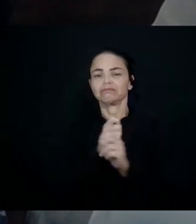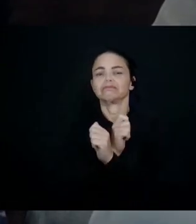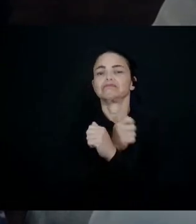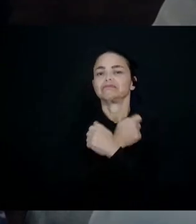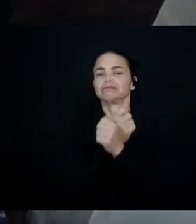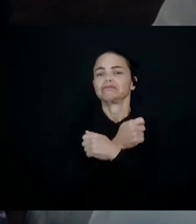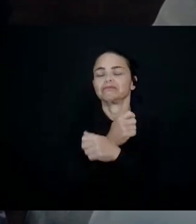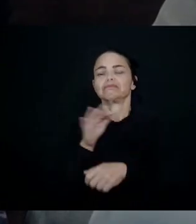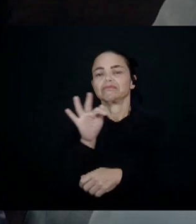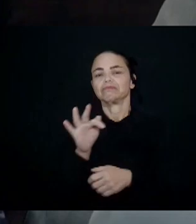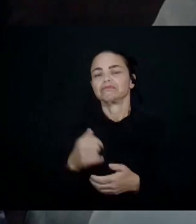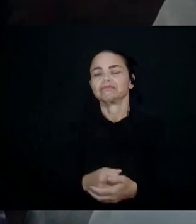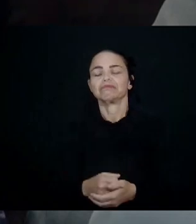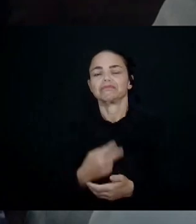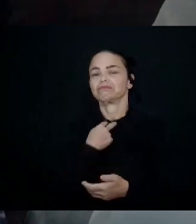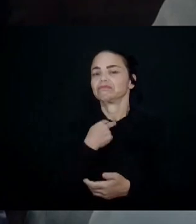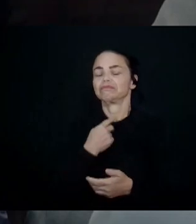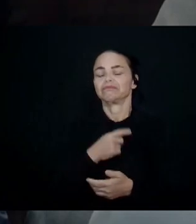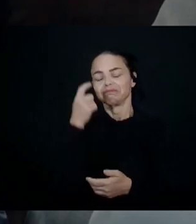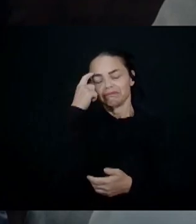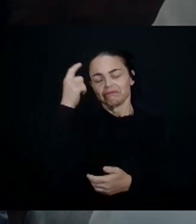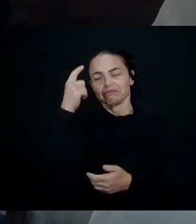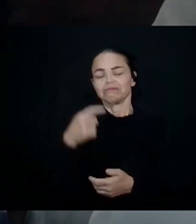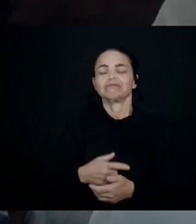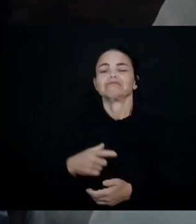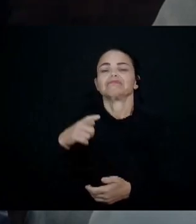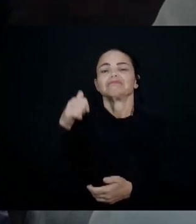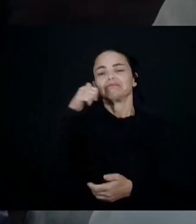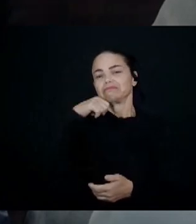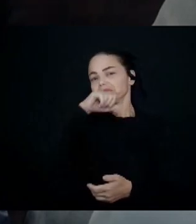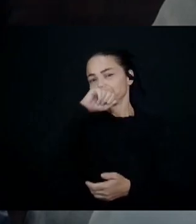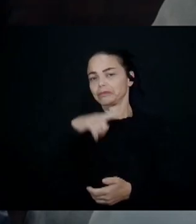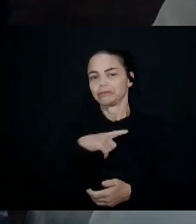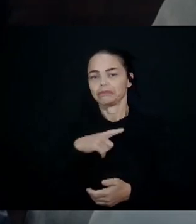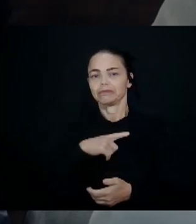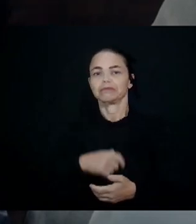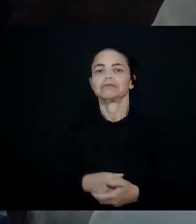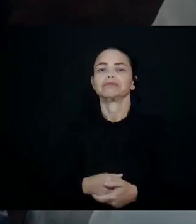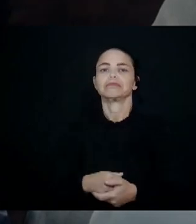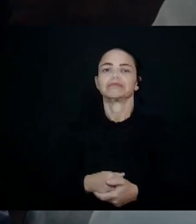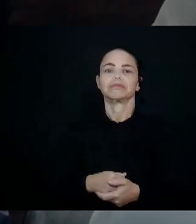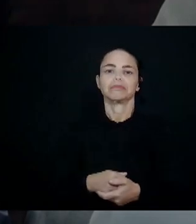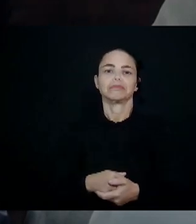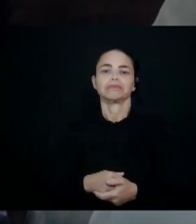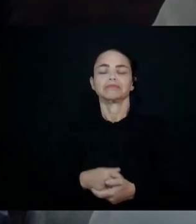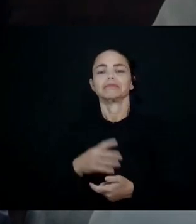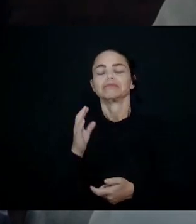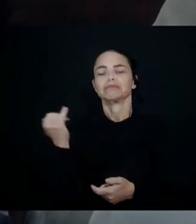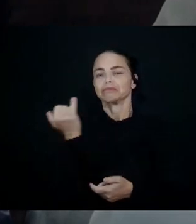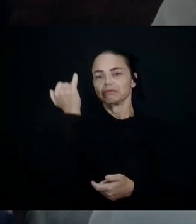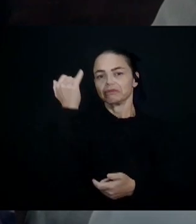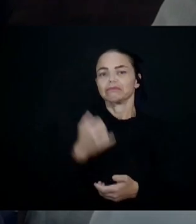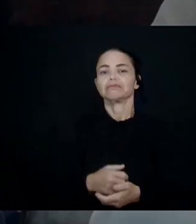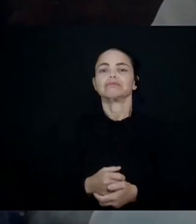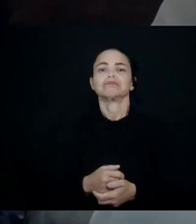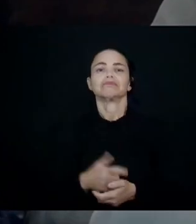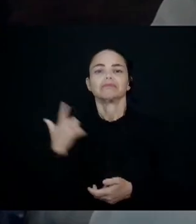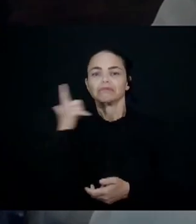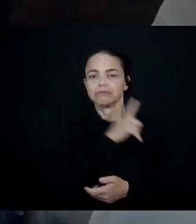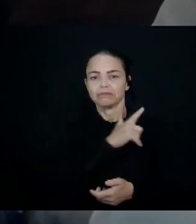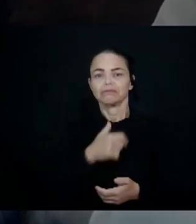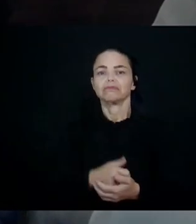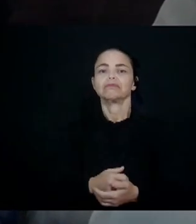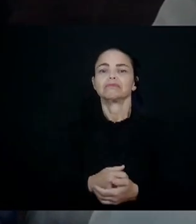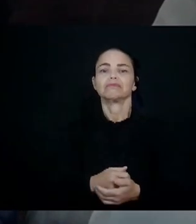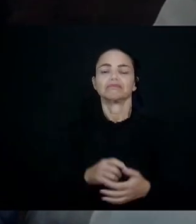de fora uma ideia que minha mãe teve, inclusive. Eu acho muito importante a gente conseguir